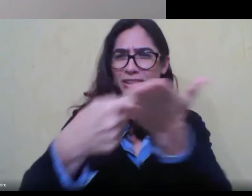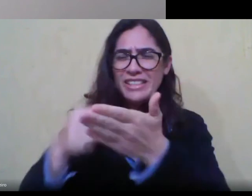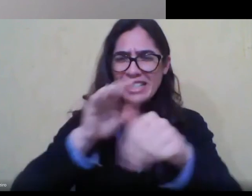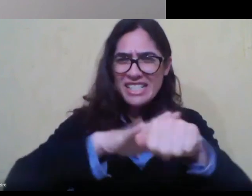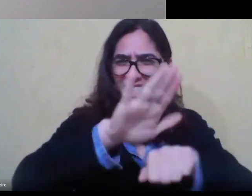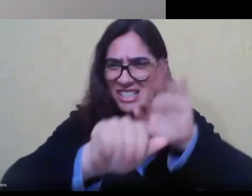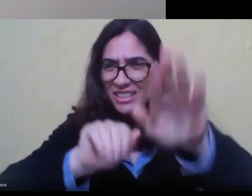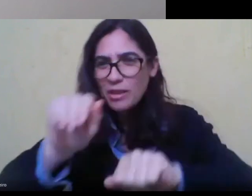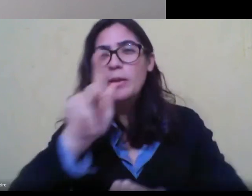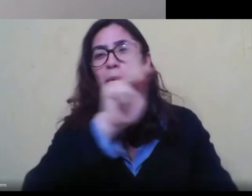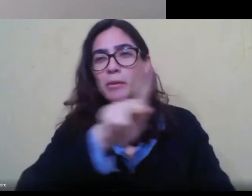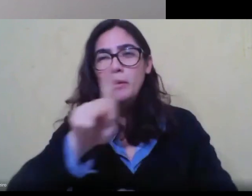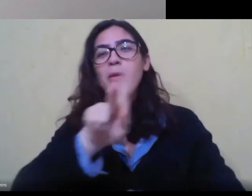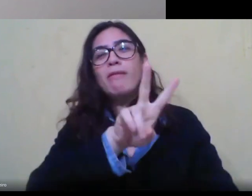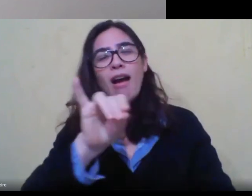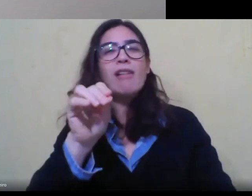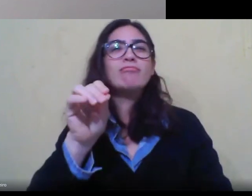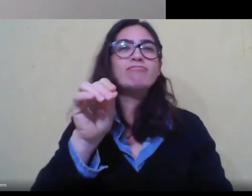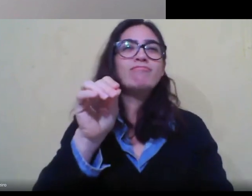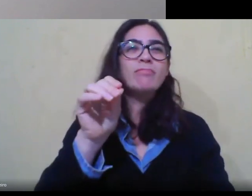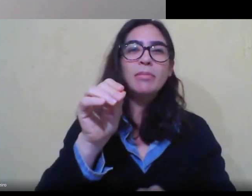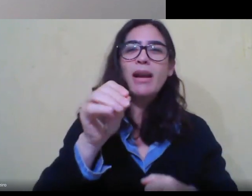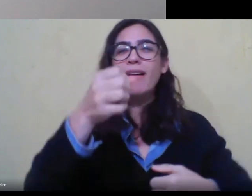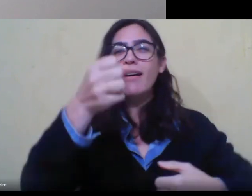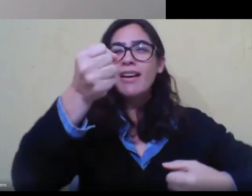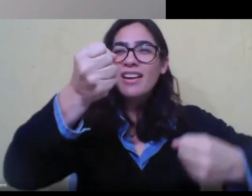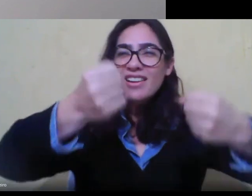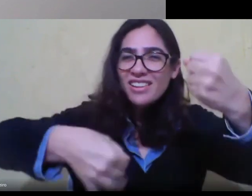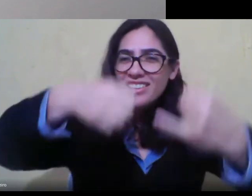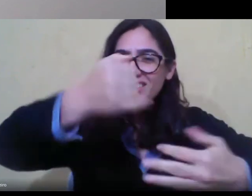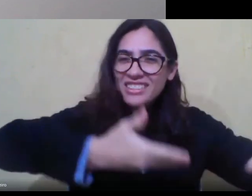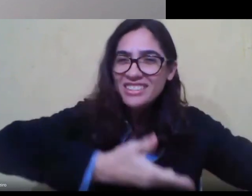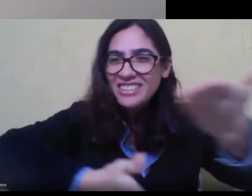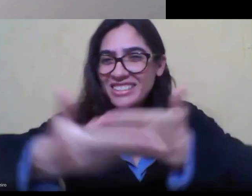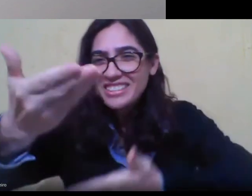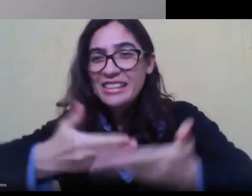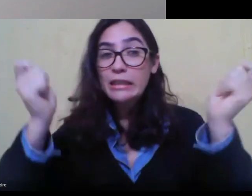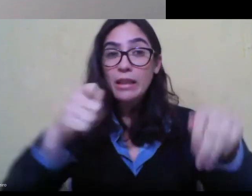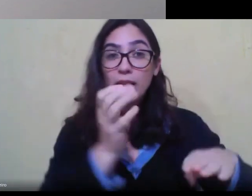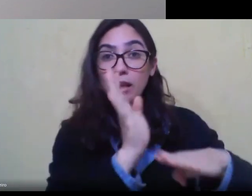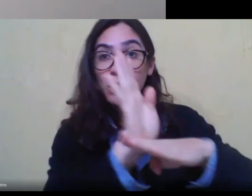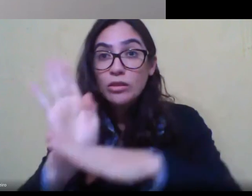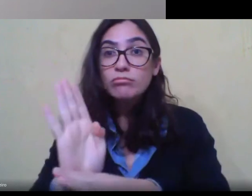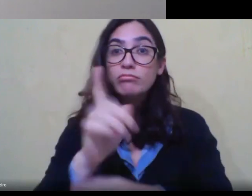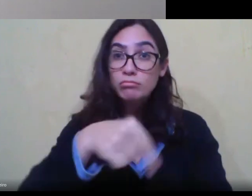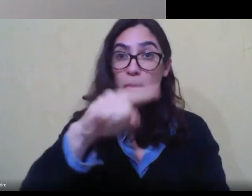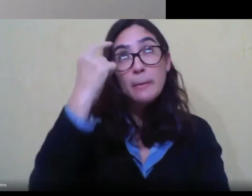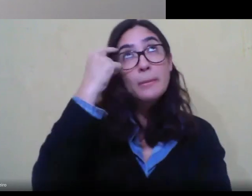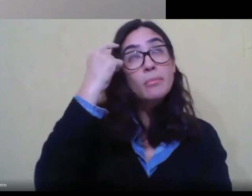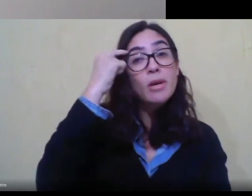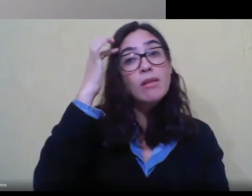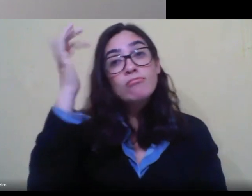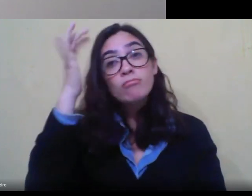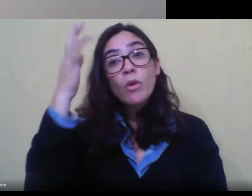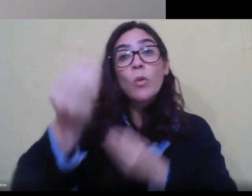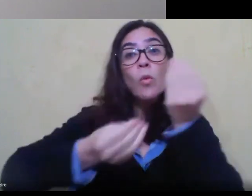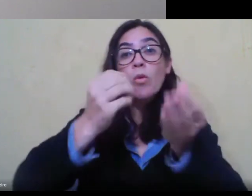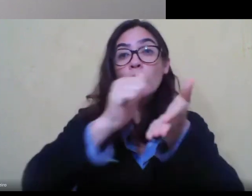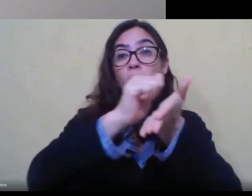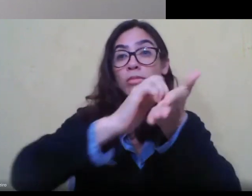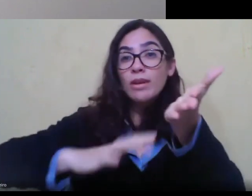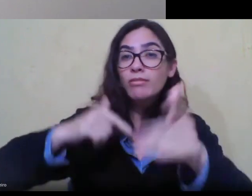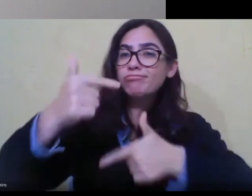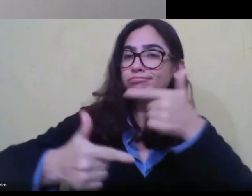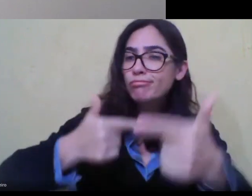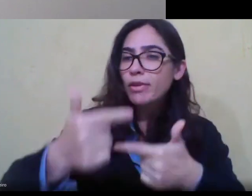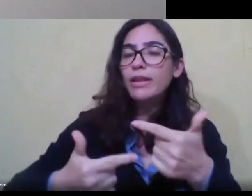aí, para ajudá-los também a pensar nas atividades que vocês vão trabalhar, tá bom? Então, tem algumas novidades que a gente